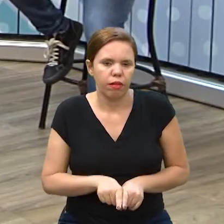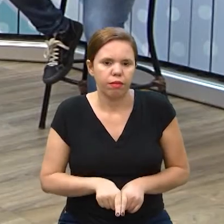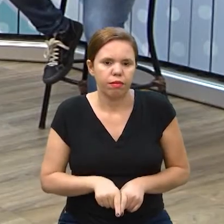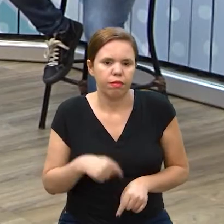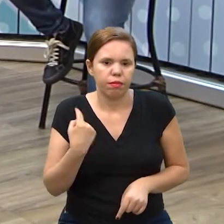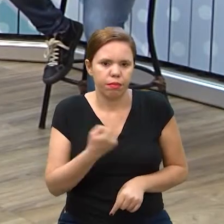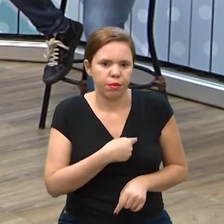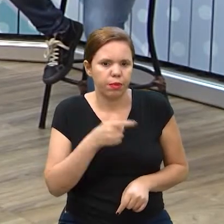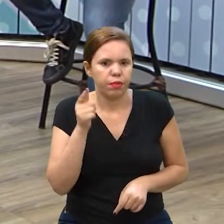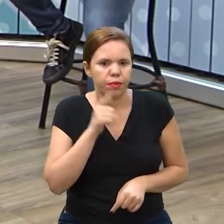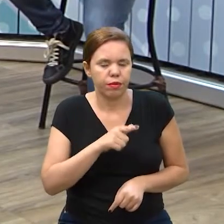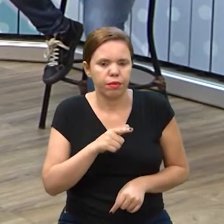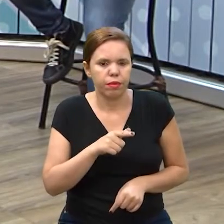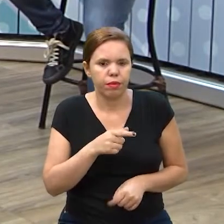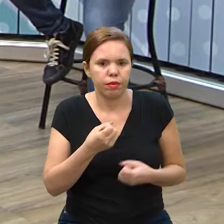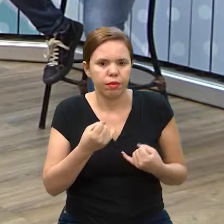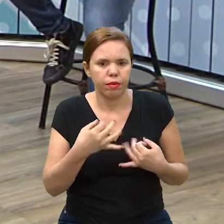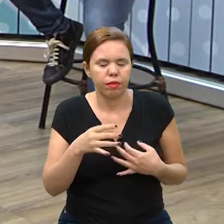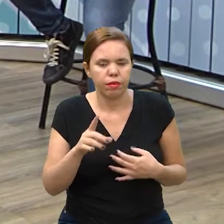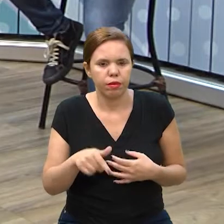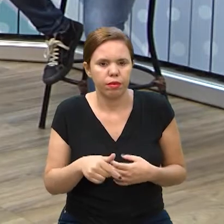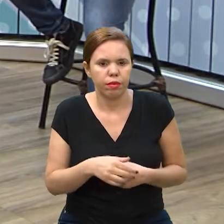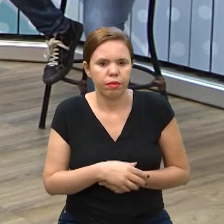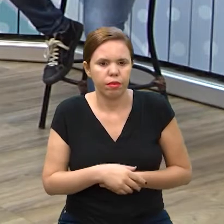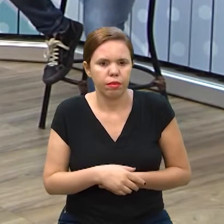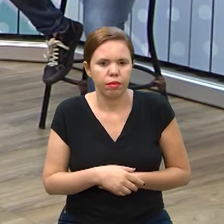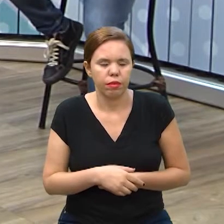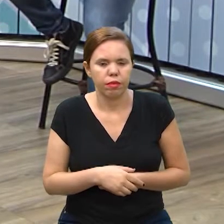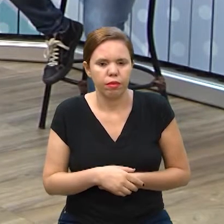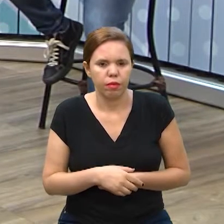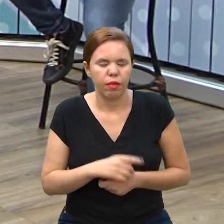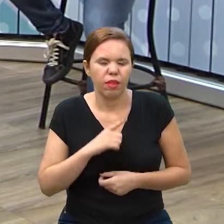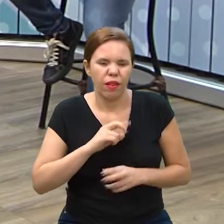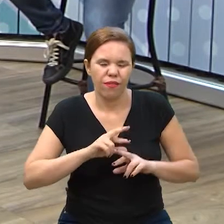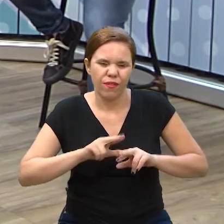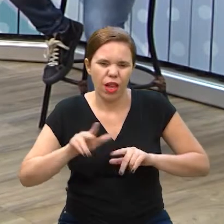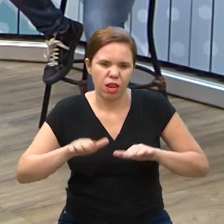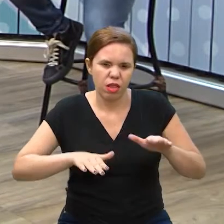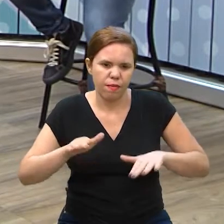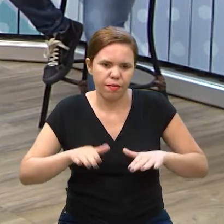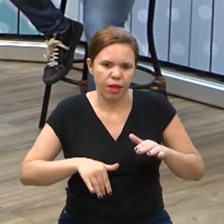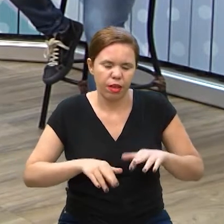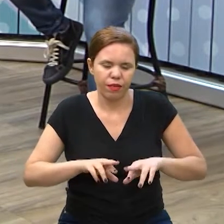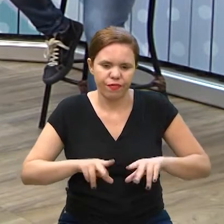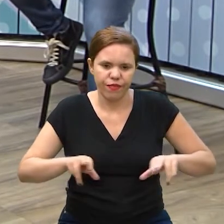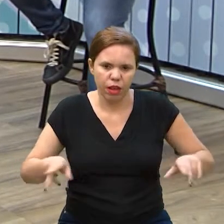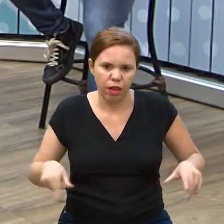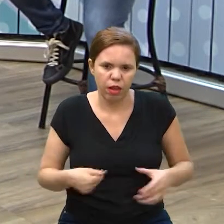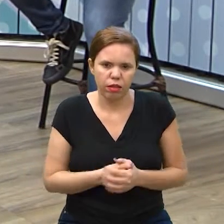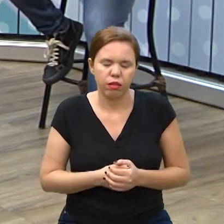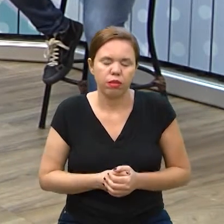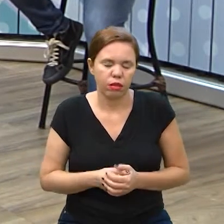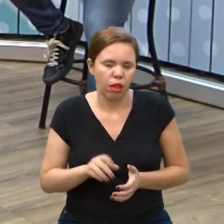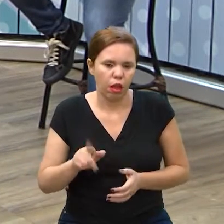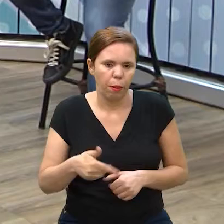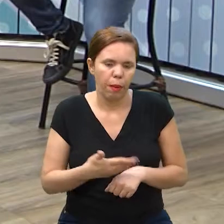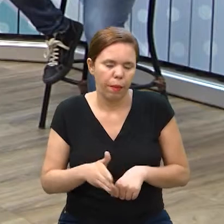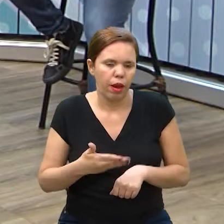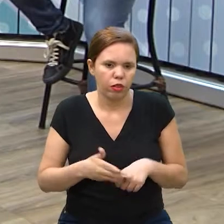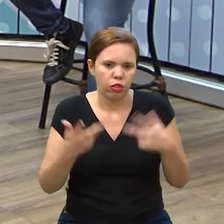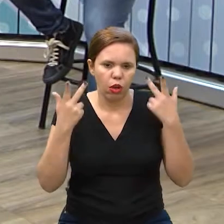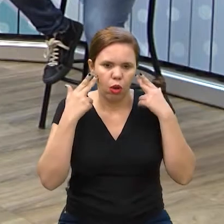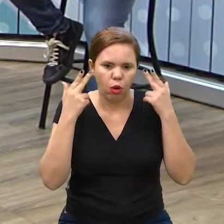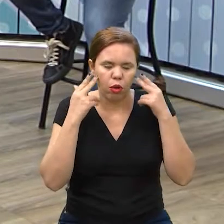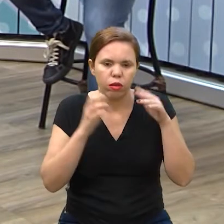isso também, a gente consegue mensurar, é claro que existem variações aí, mas já é uma